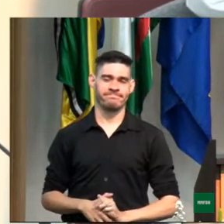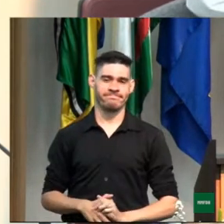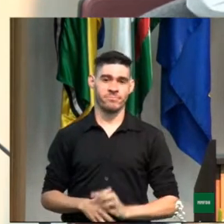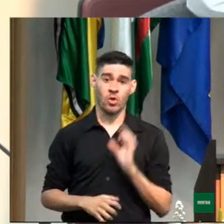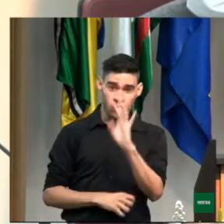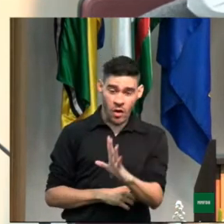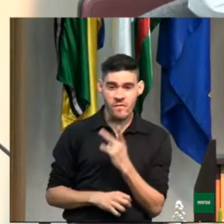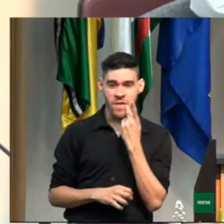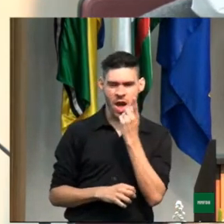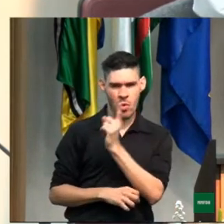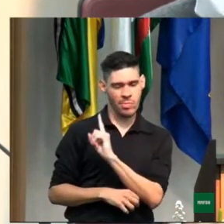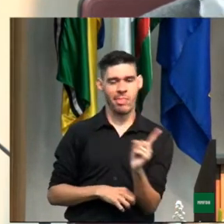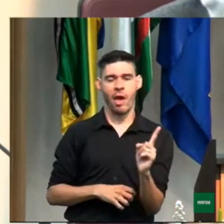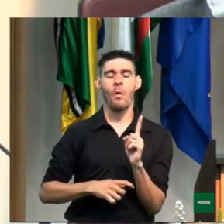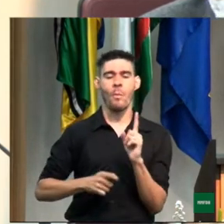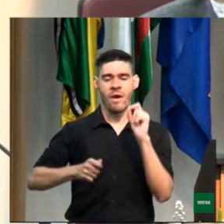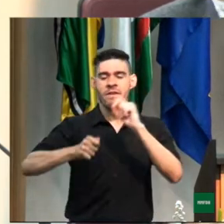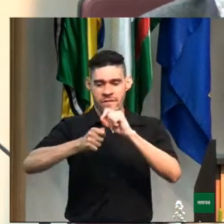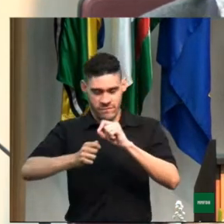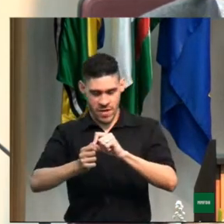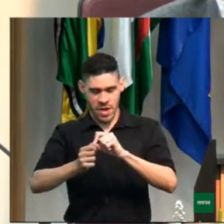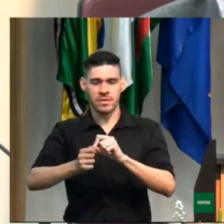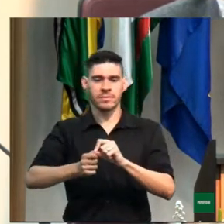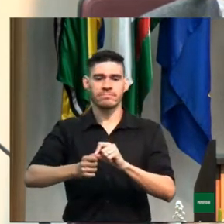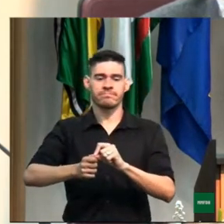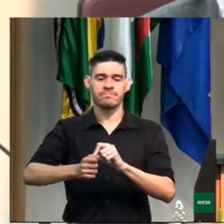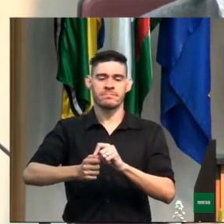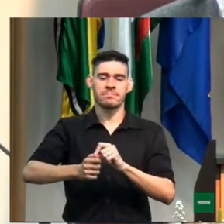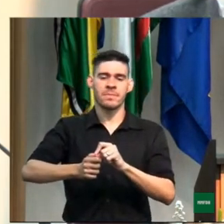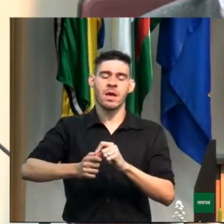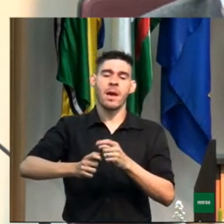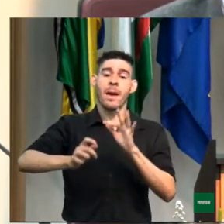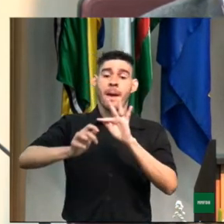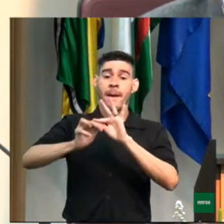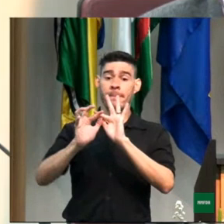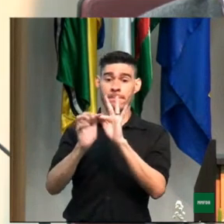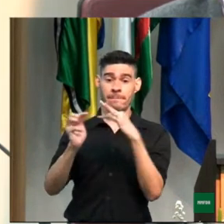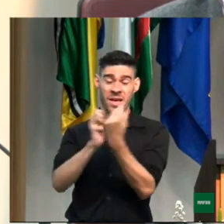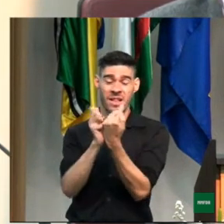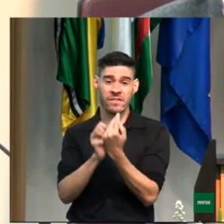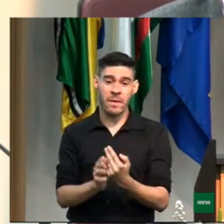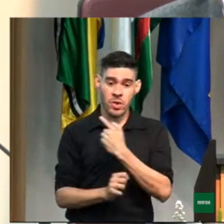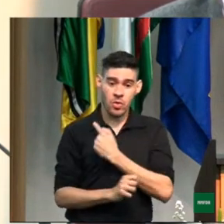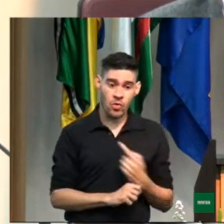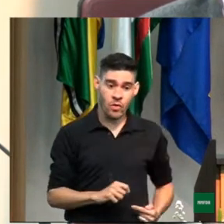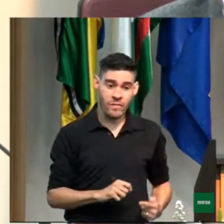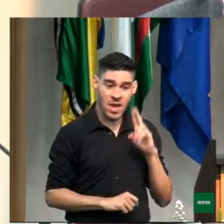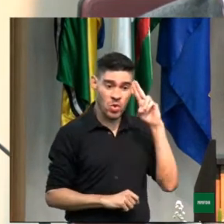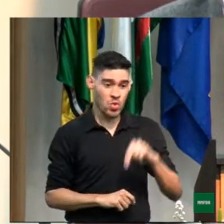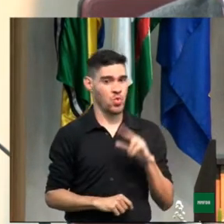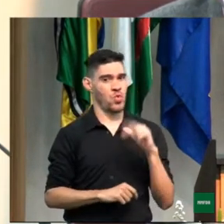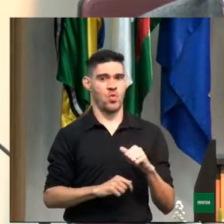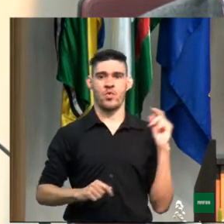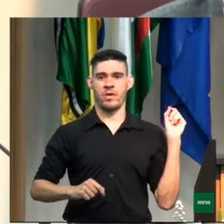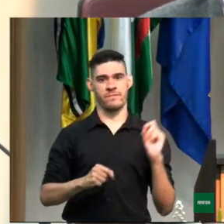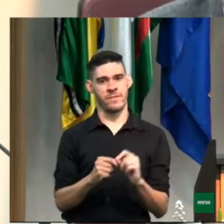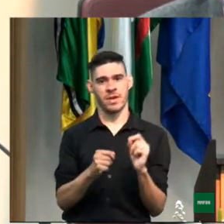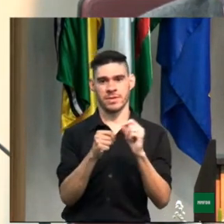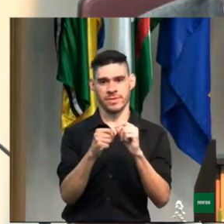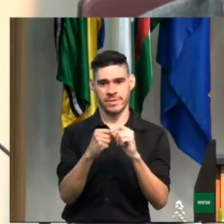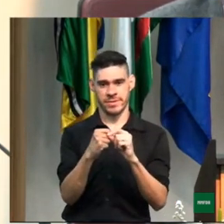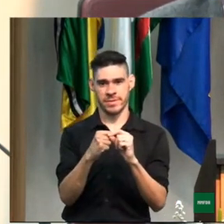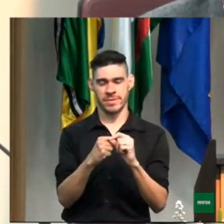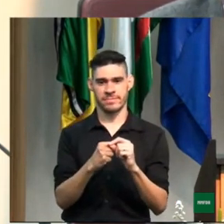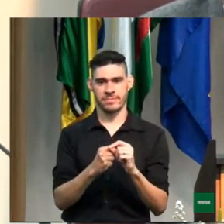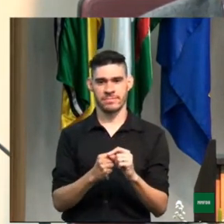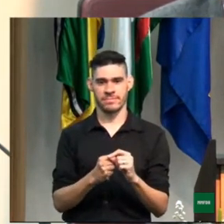fez pela família. Nunca um governo fez tanto pela família como o governo do presidente